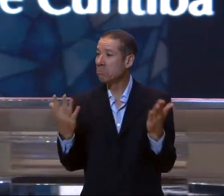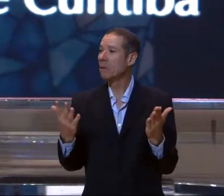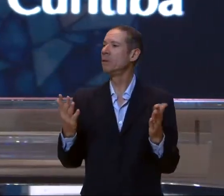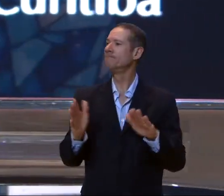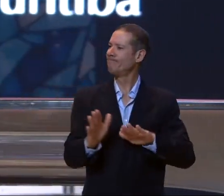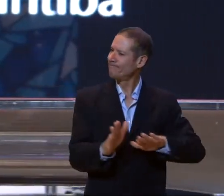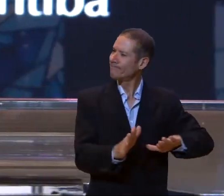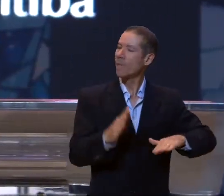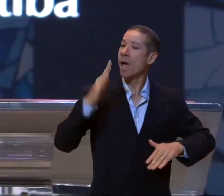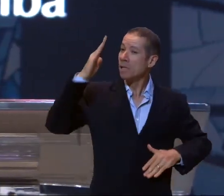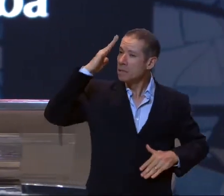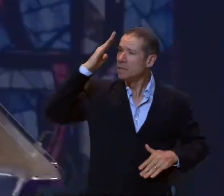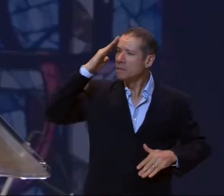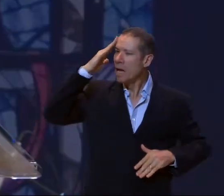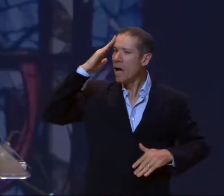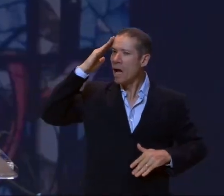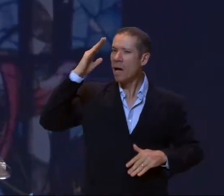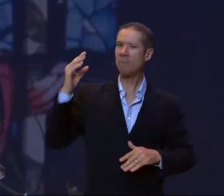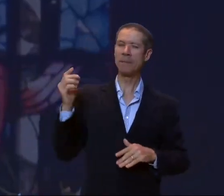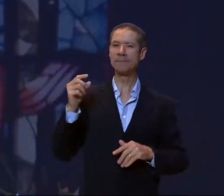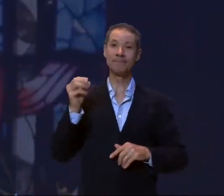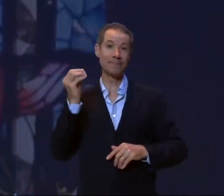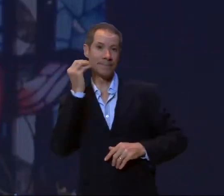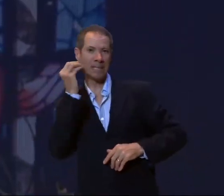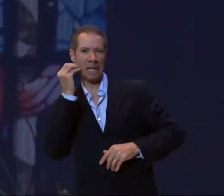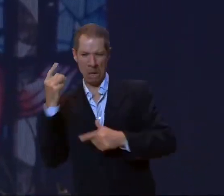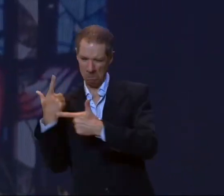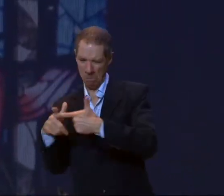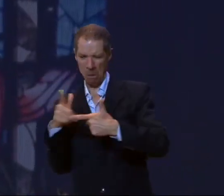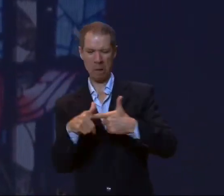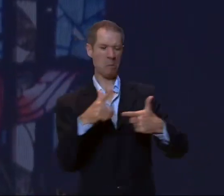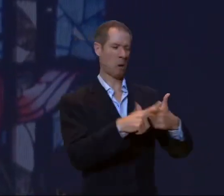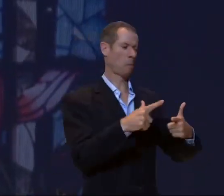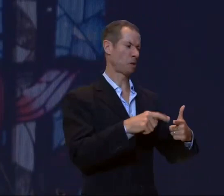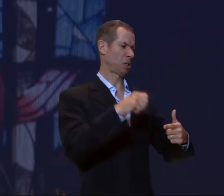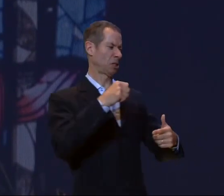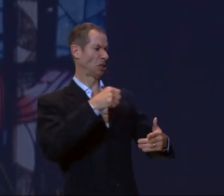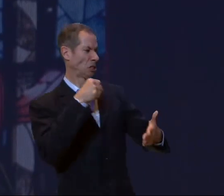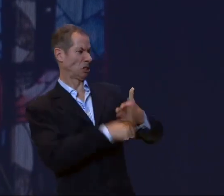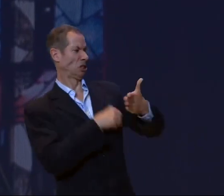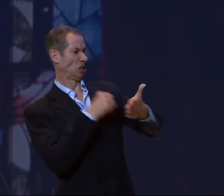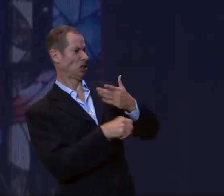Sabe, eu cansei de tentar administrar os meus problemas sozinho.